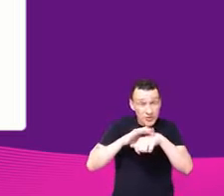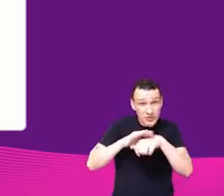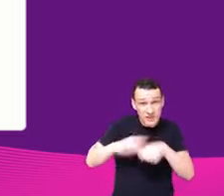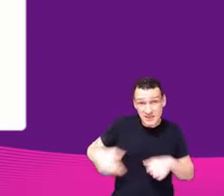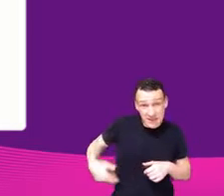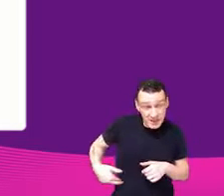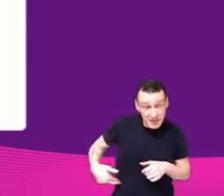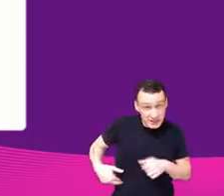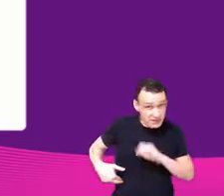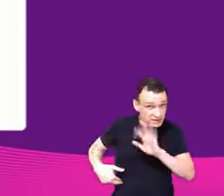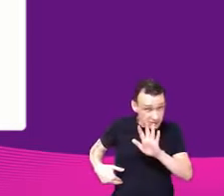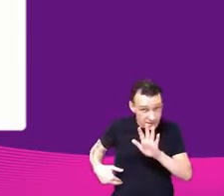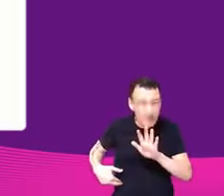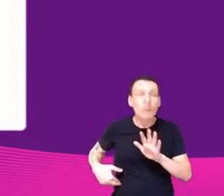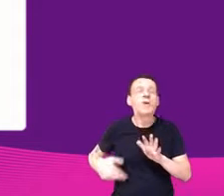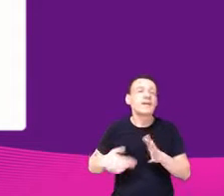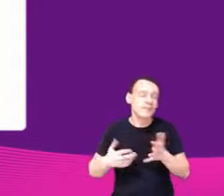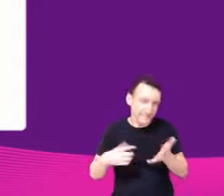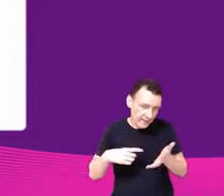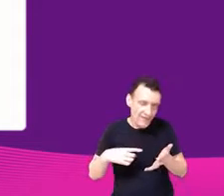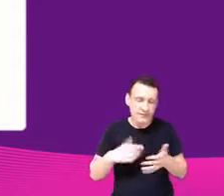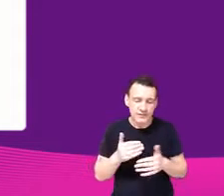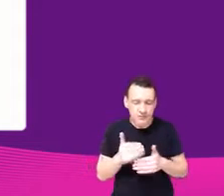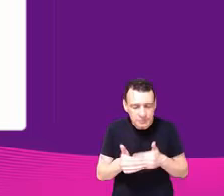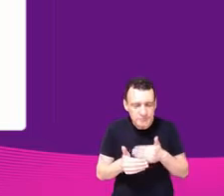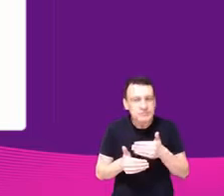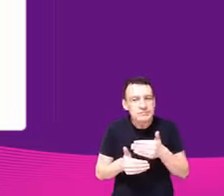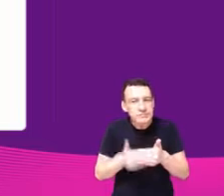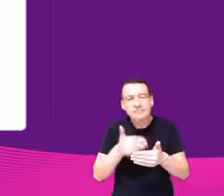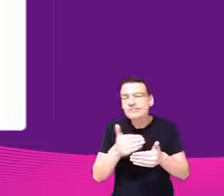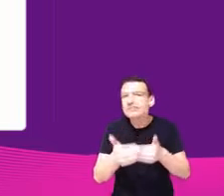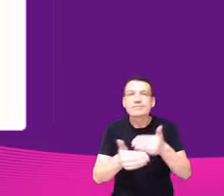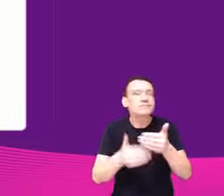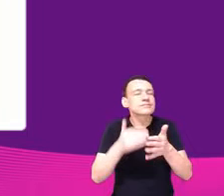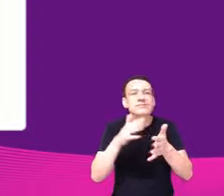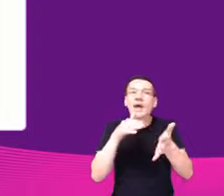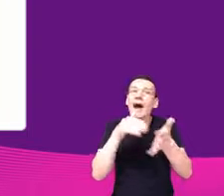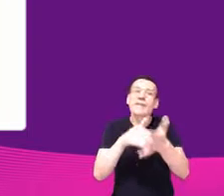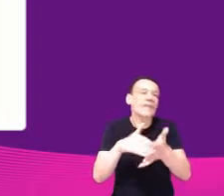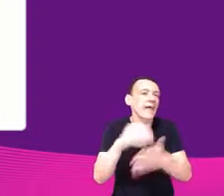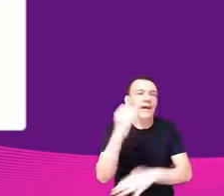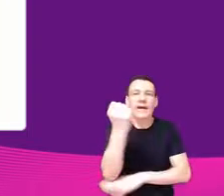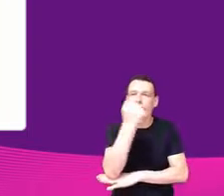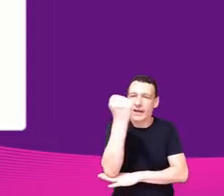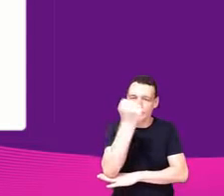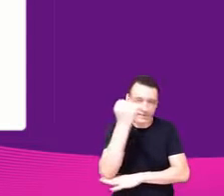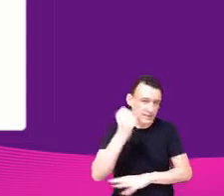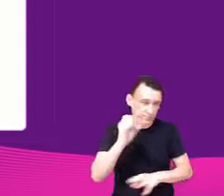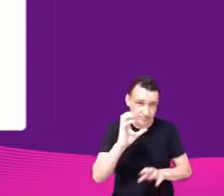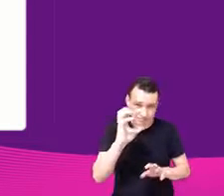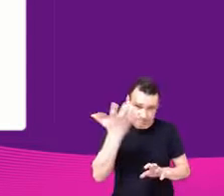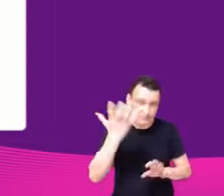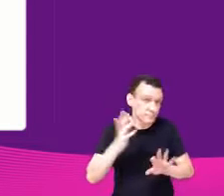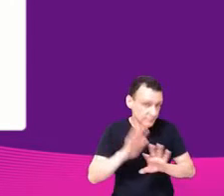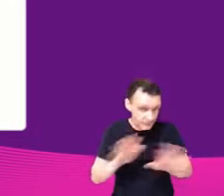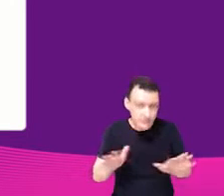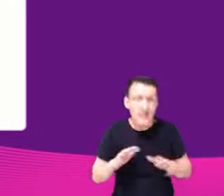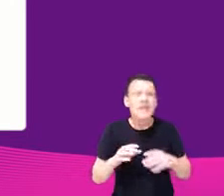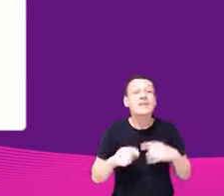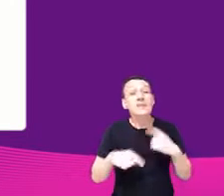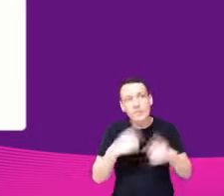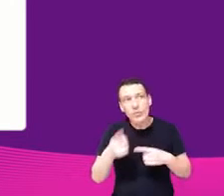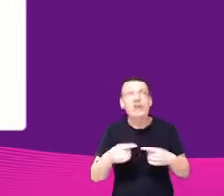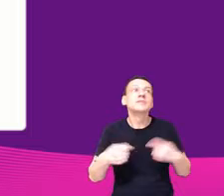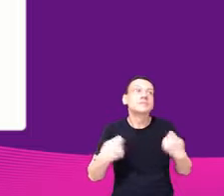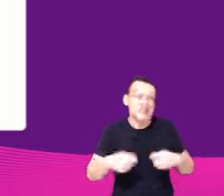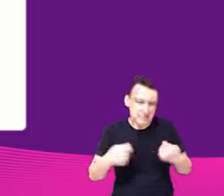que é a progressão para os estágios avançados e que muitos desses pacientes acabam necessitando de diálise ou de